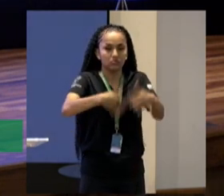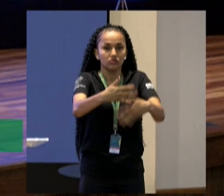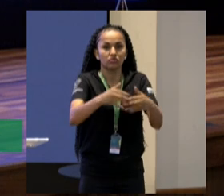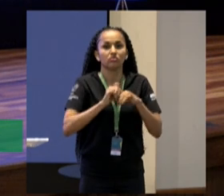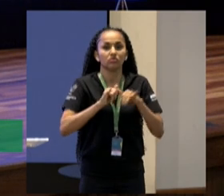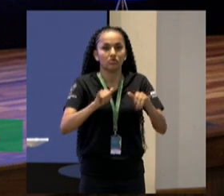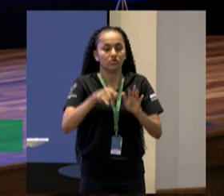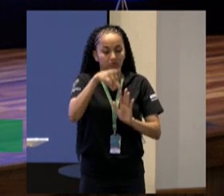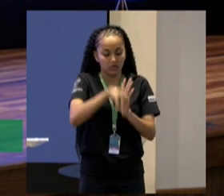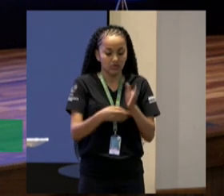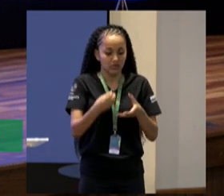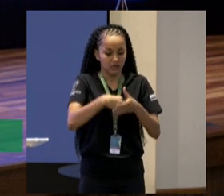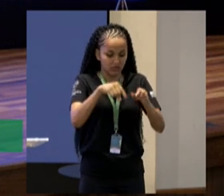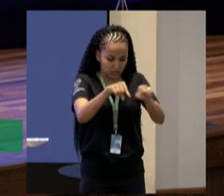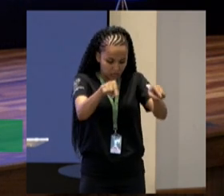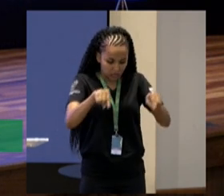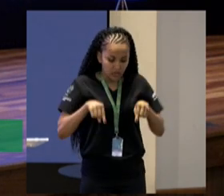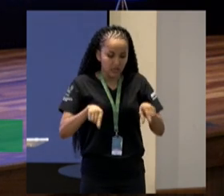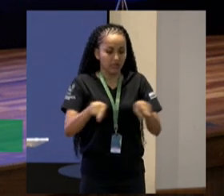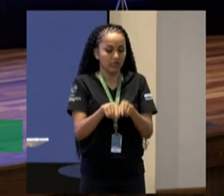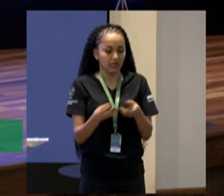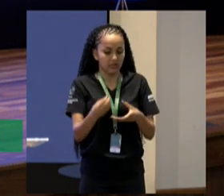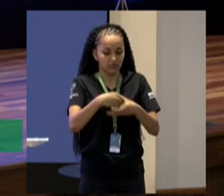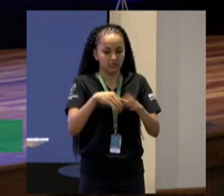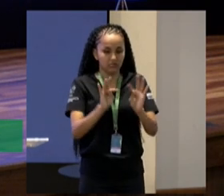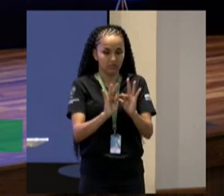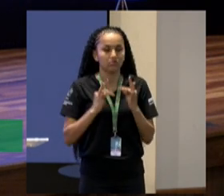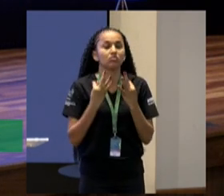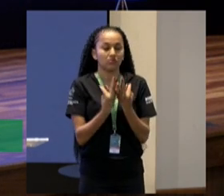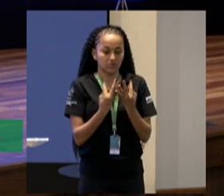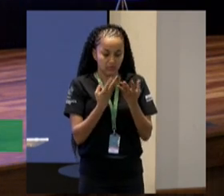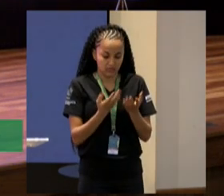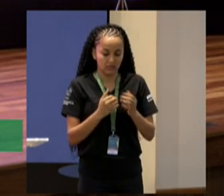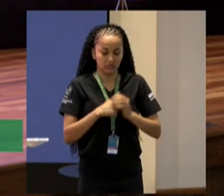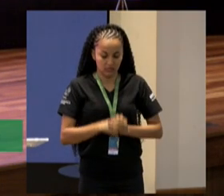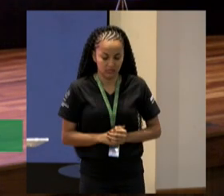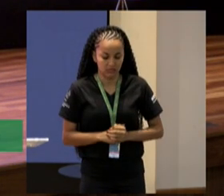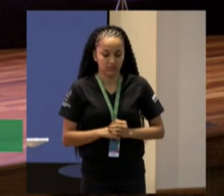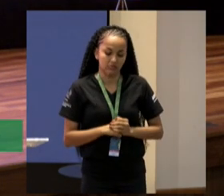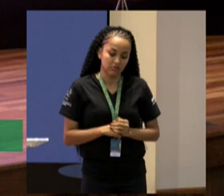né? E também nas famílias. E aí,